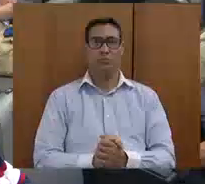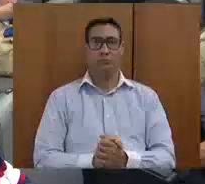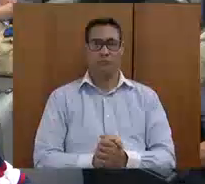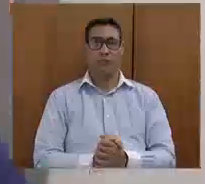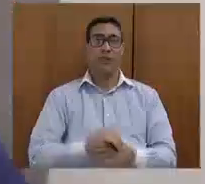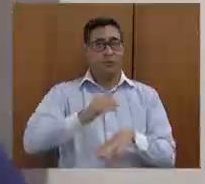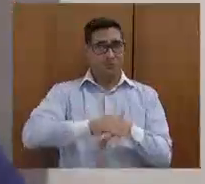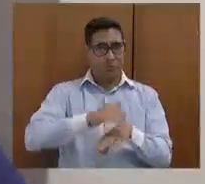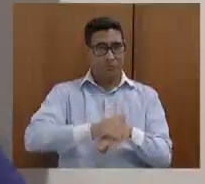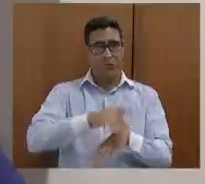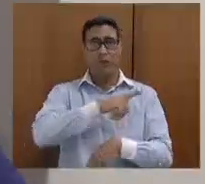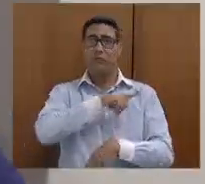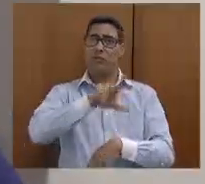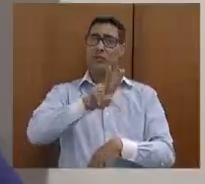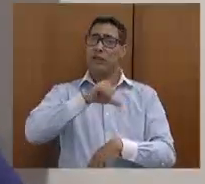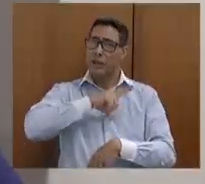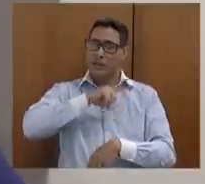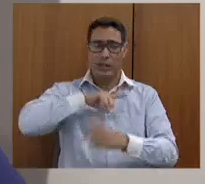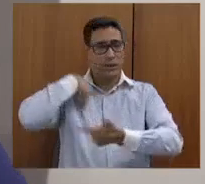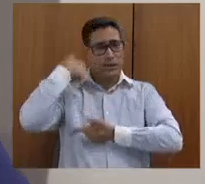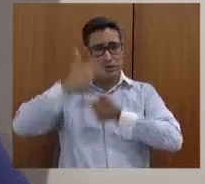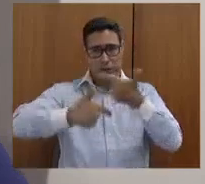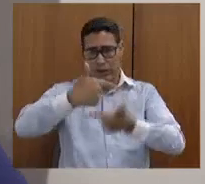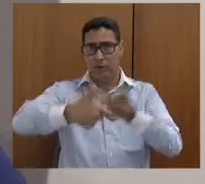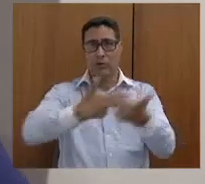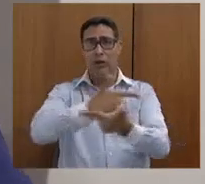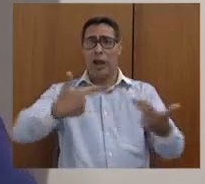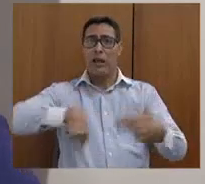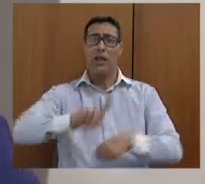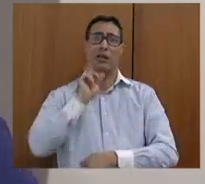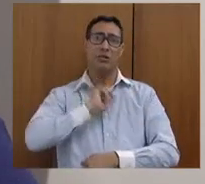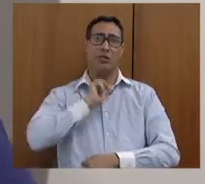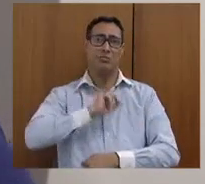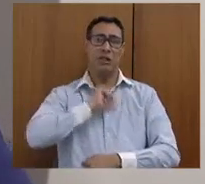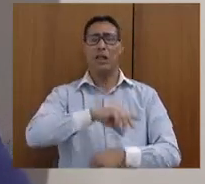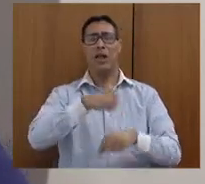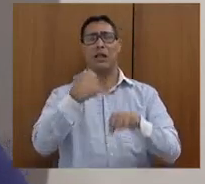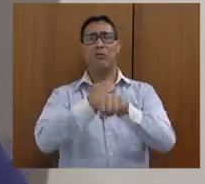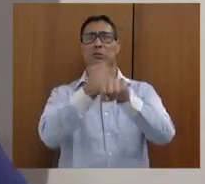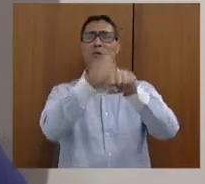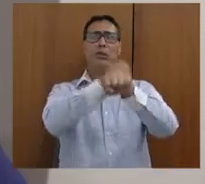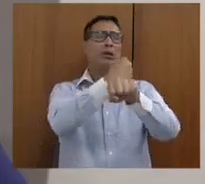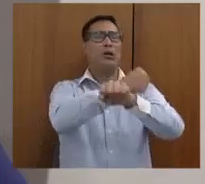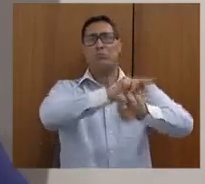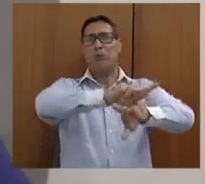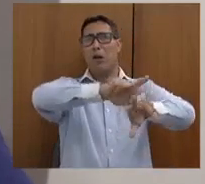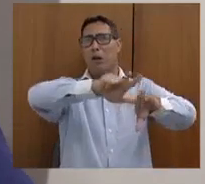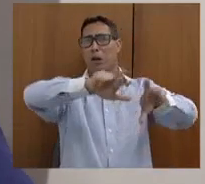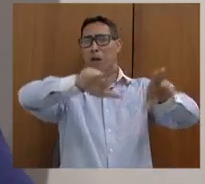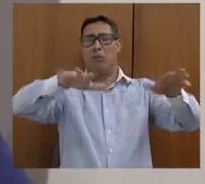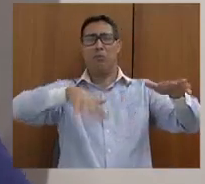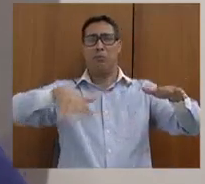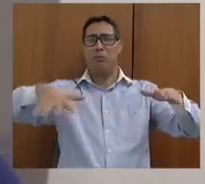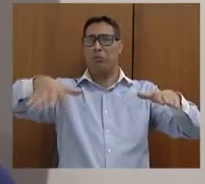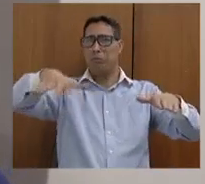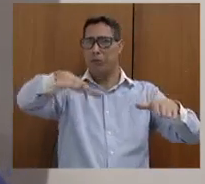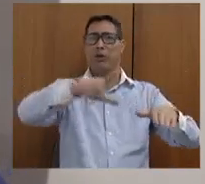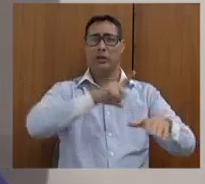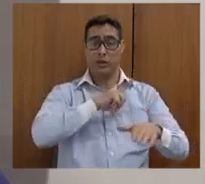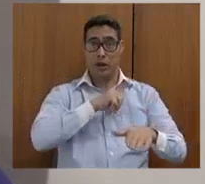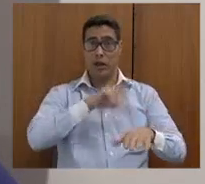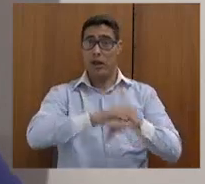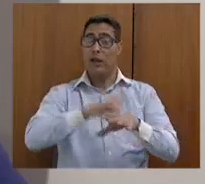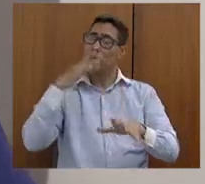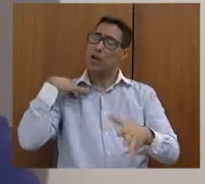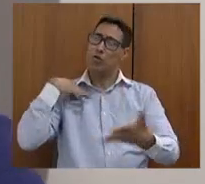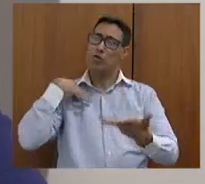que estão na ponta conduzindo essas obras Minas se tornou um canteiro de obras algo que nós tivemos que fazer uma correção aí que é histórica